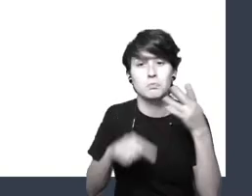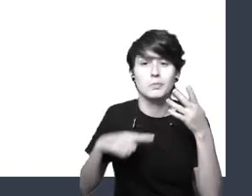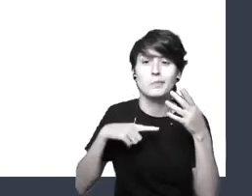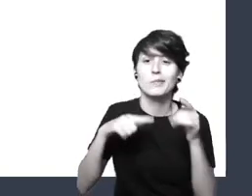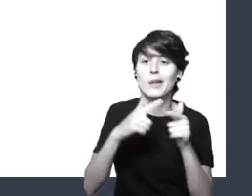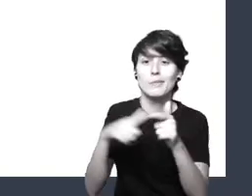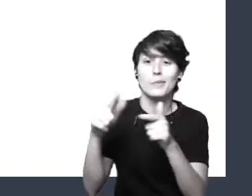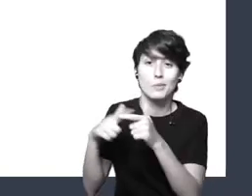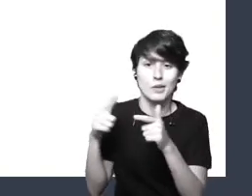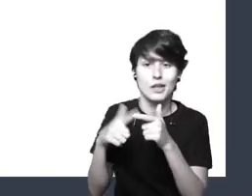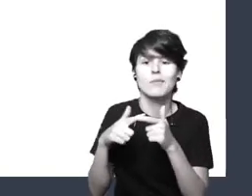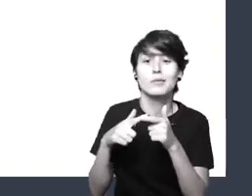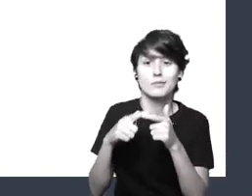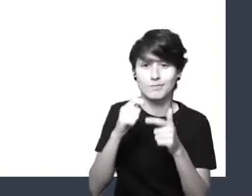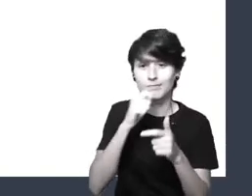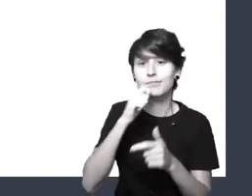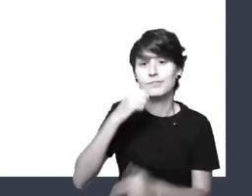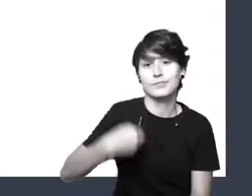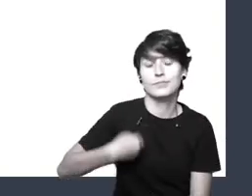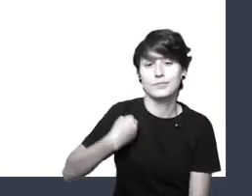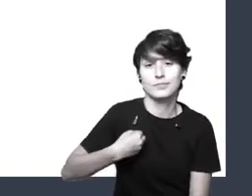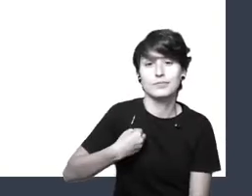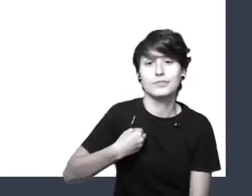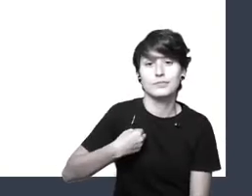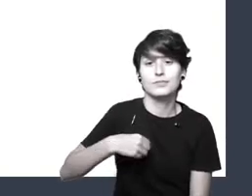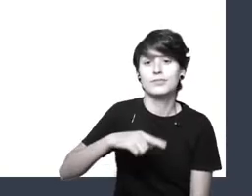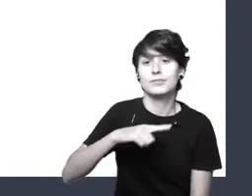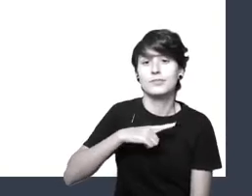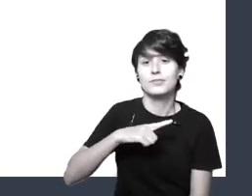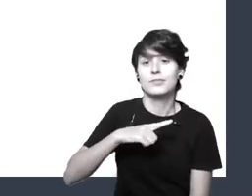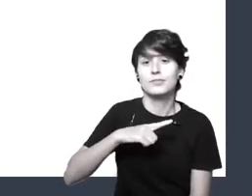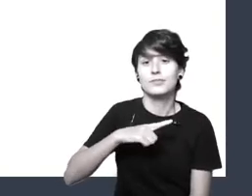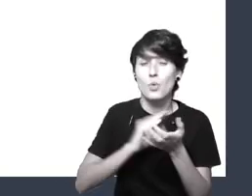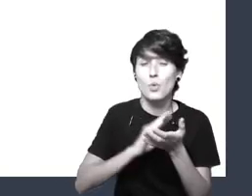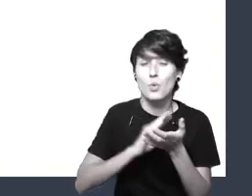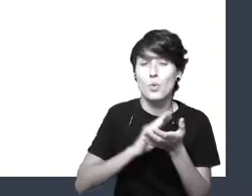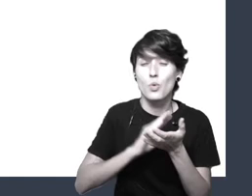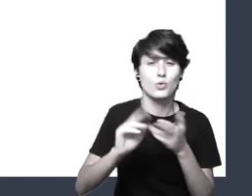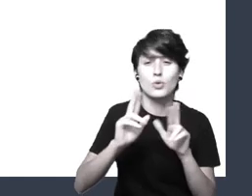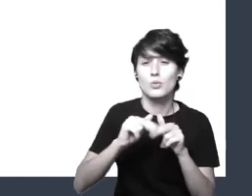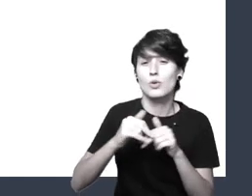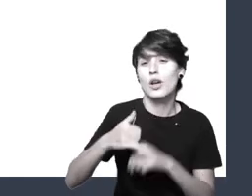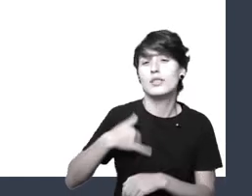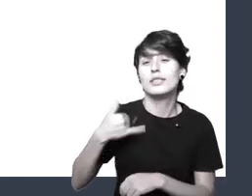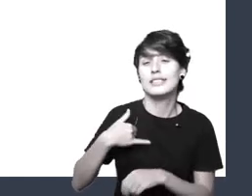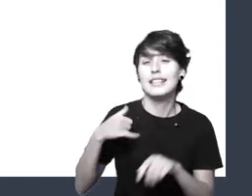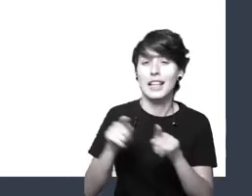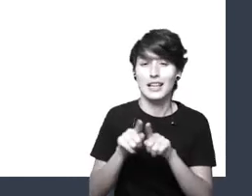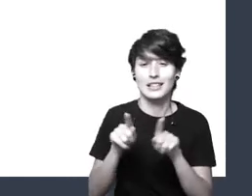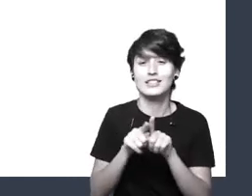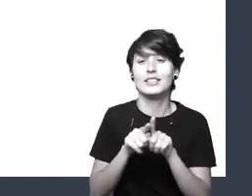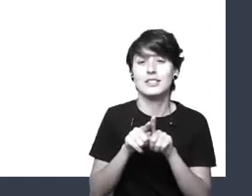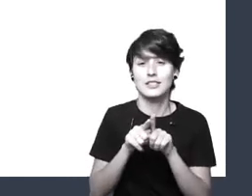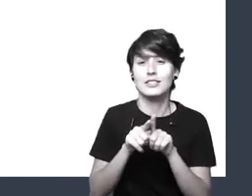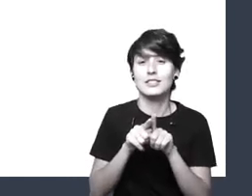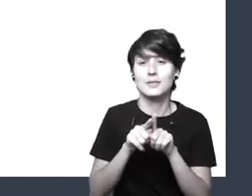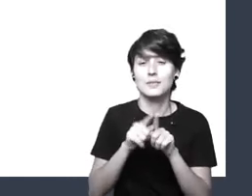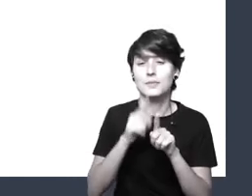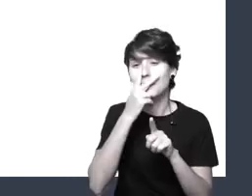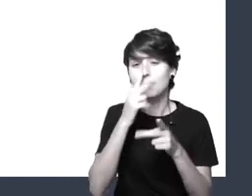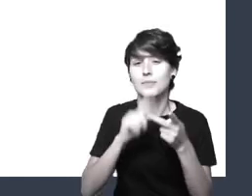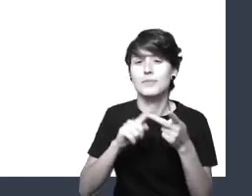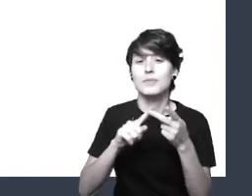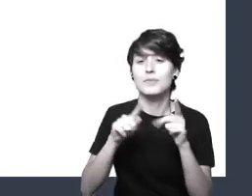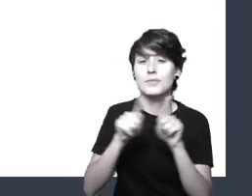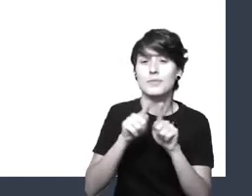ali. Então, a gente tem dados enviesados em relação à idade. E aí você pensa, o que a gente pode fazer agora que eu descobri que os